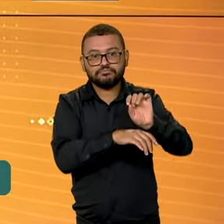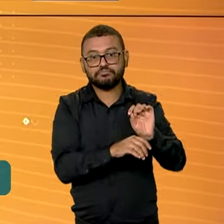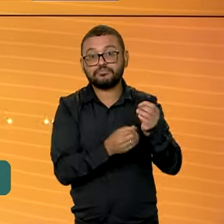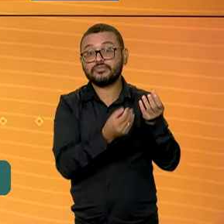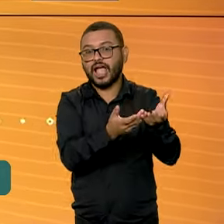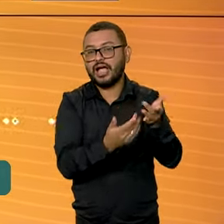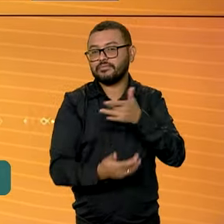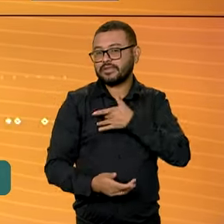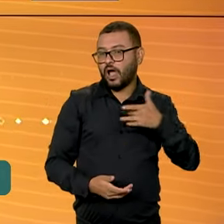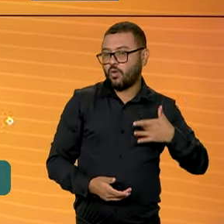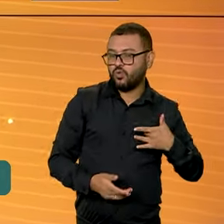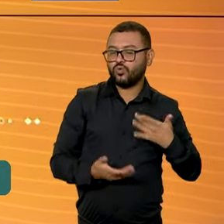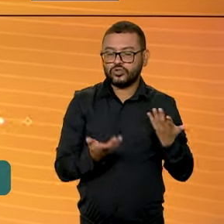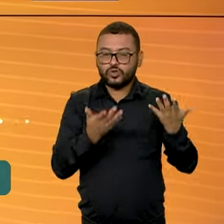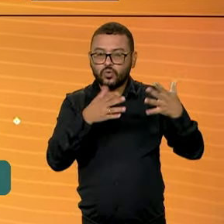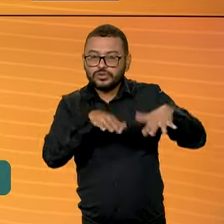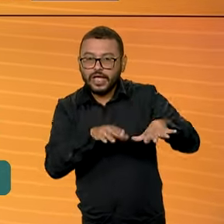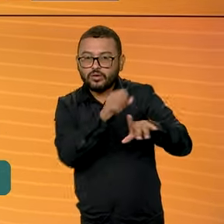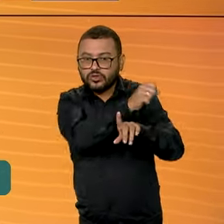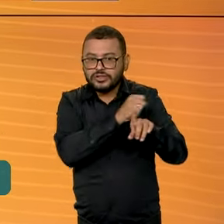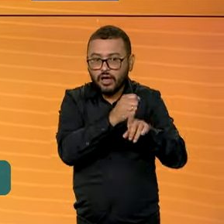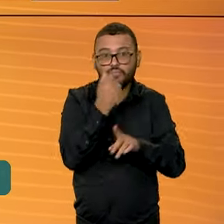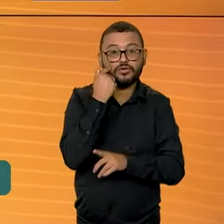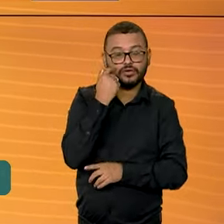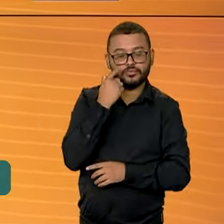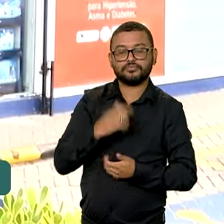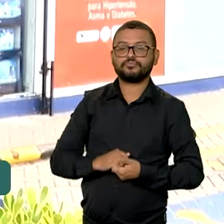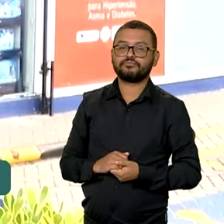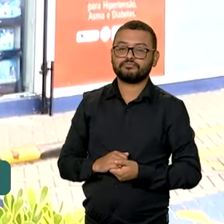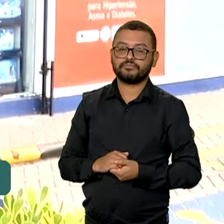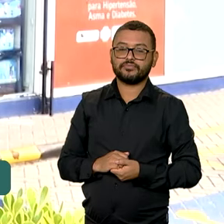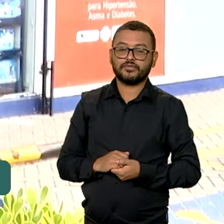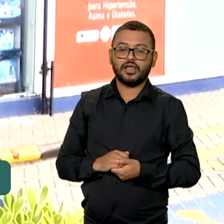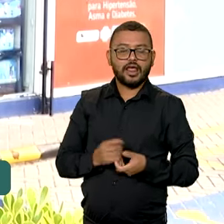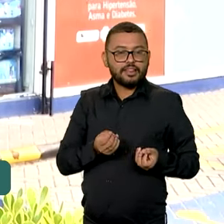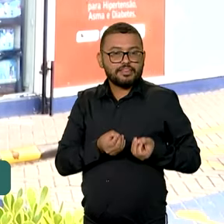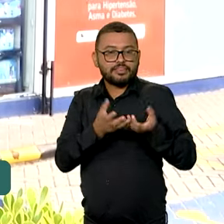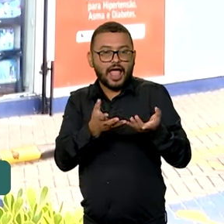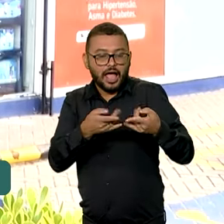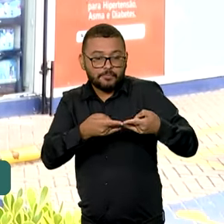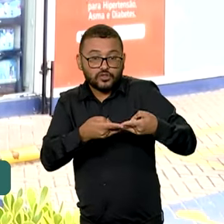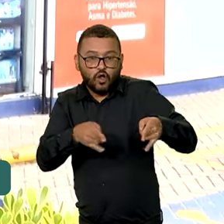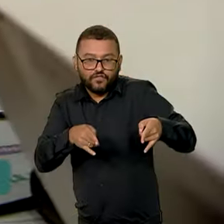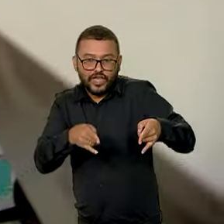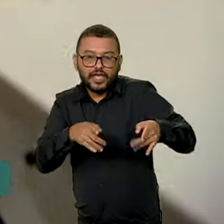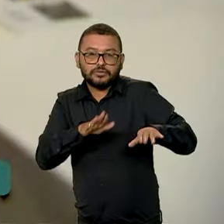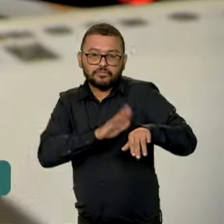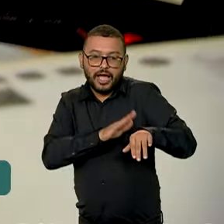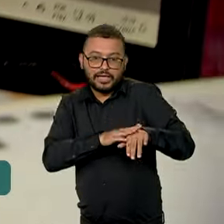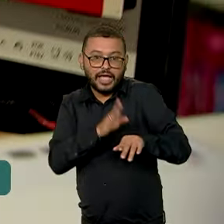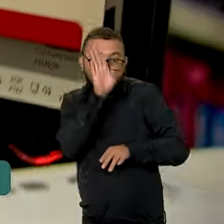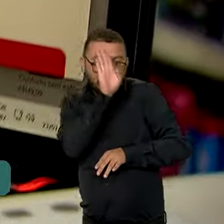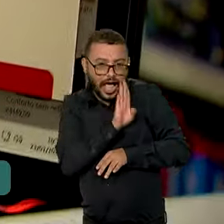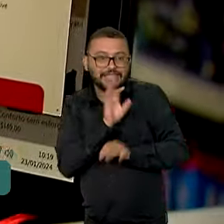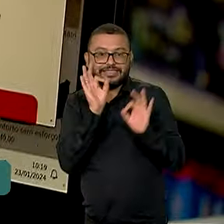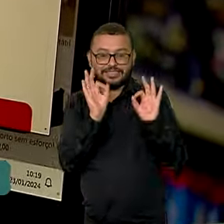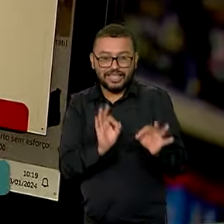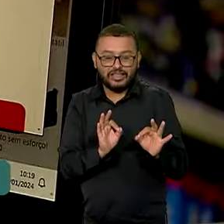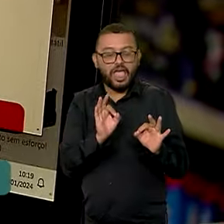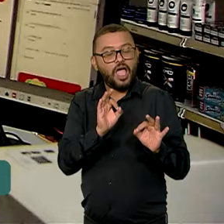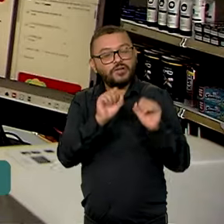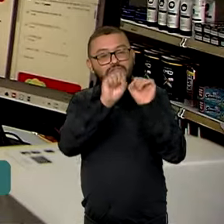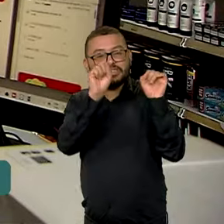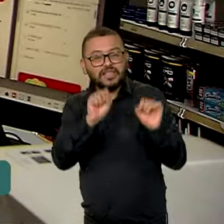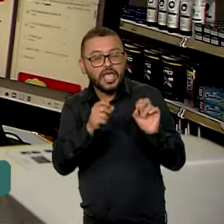mais saúde e inclusão social a quem precisa. A distribuição de absorventes é feita de graça pelo